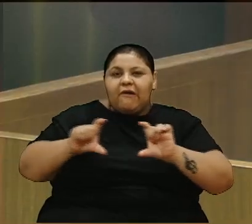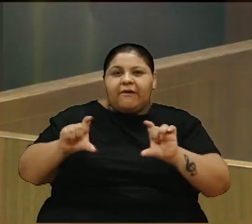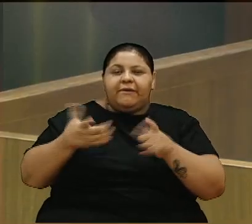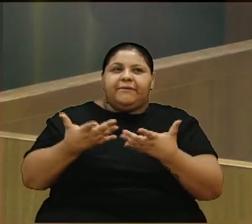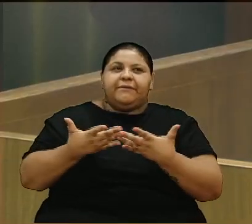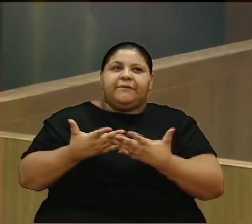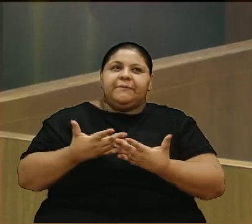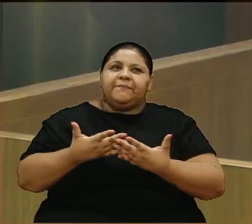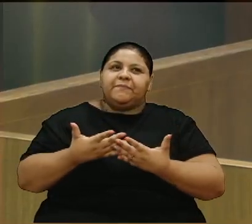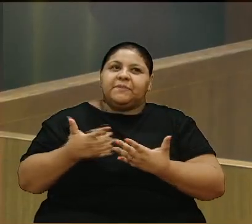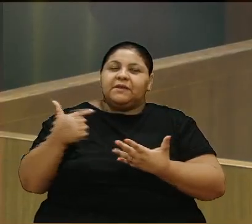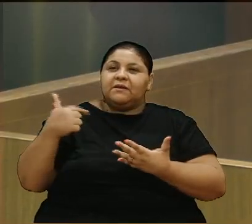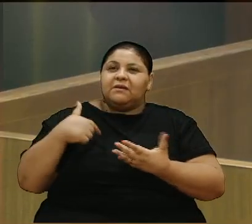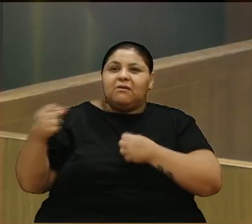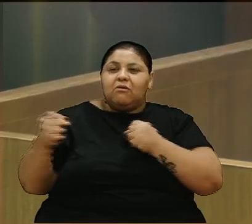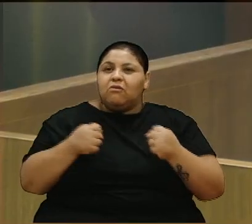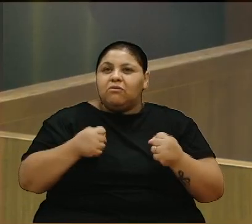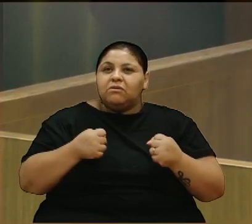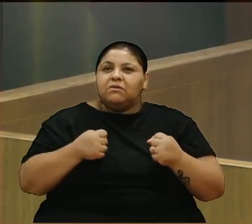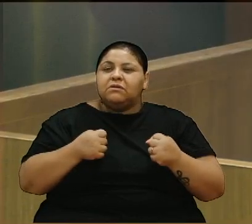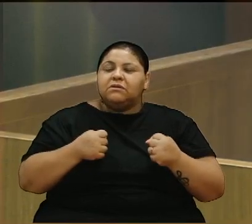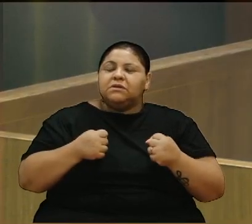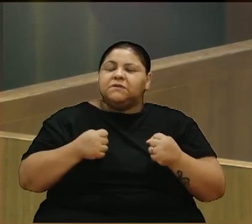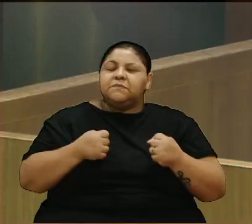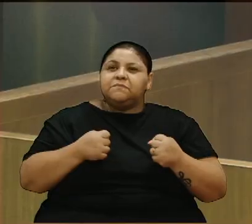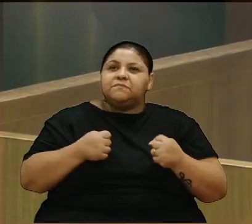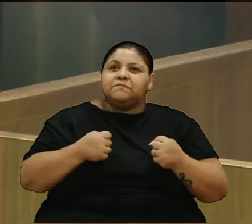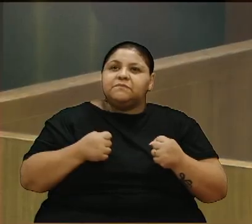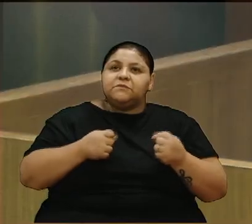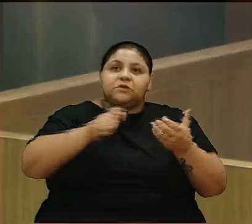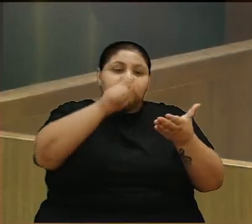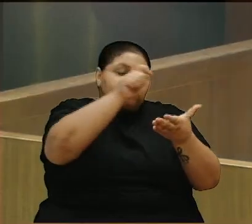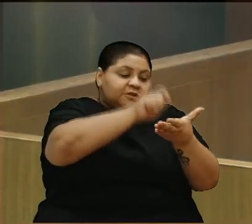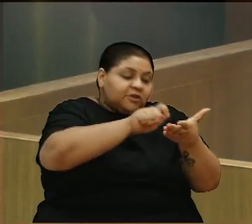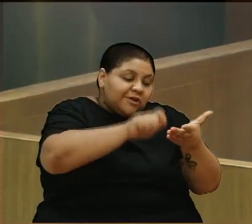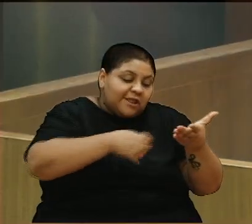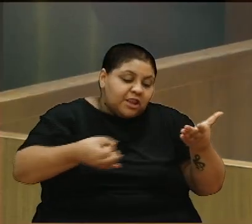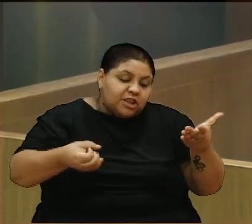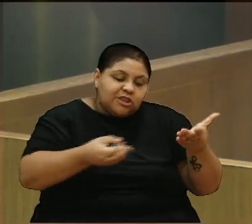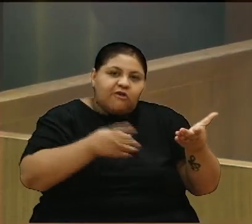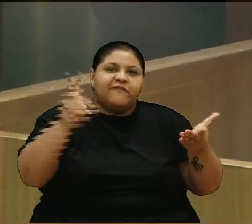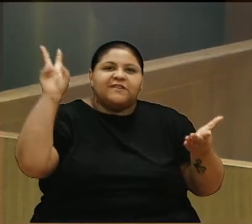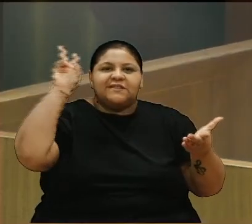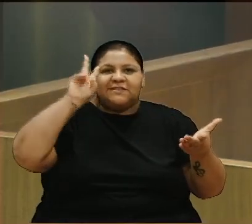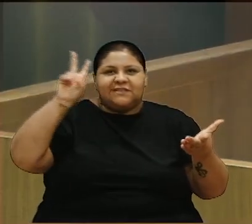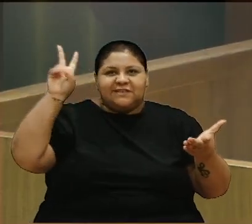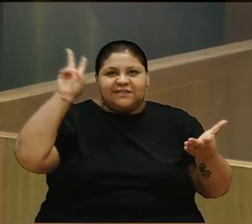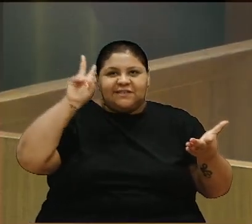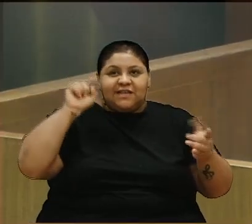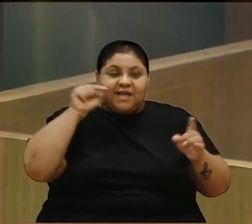que é para que possa se escrever novas histórias.